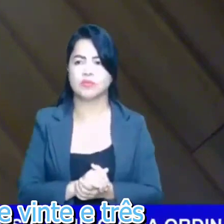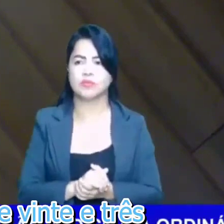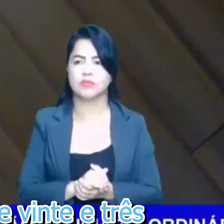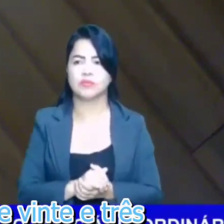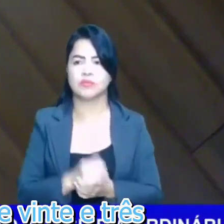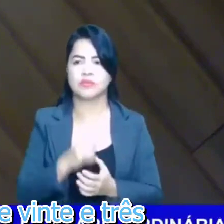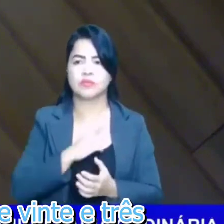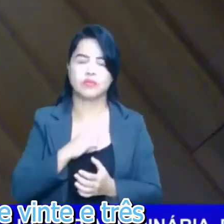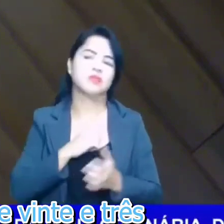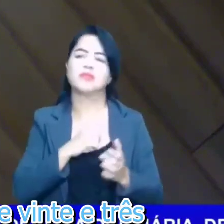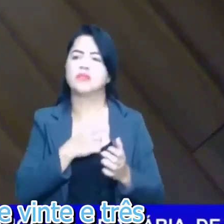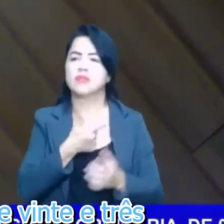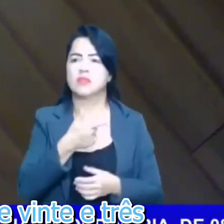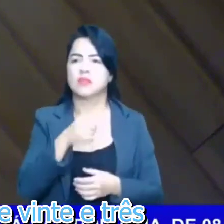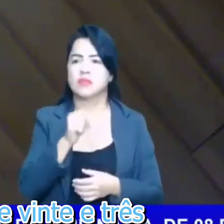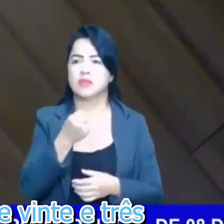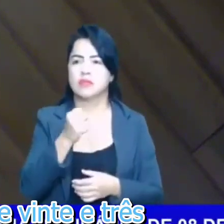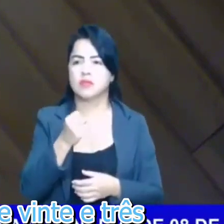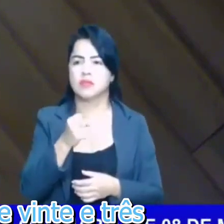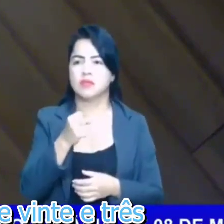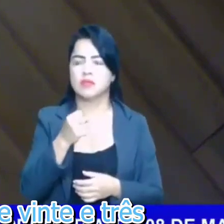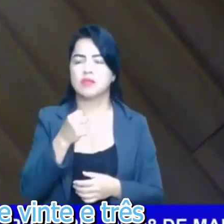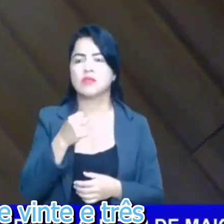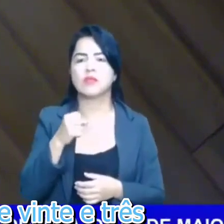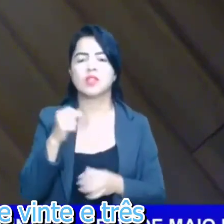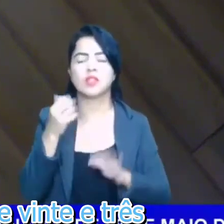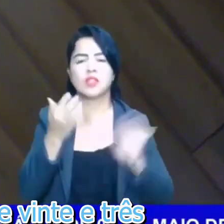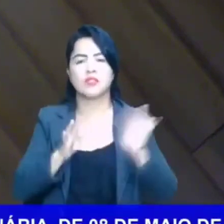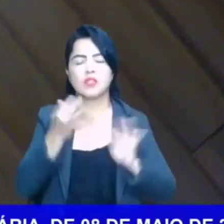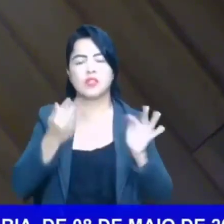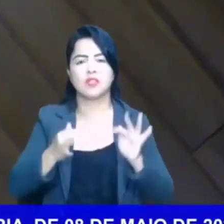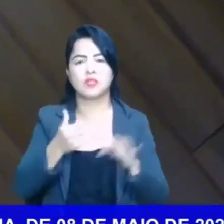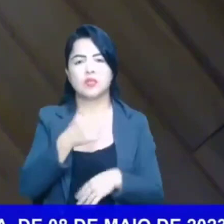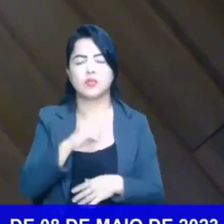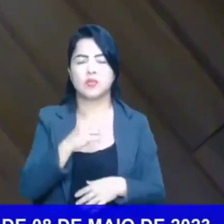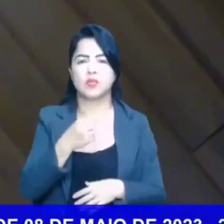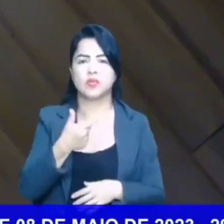a consulta foi feita em 28 de fevereiro de 2023,